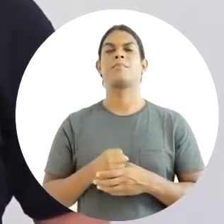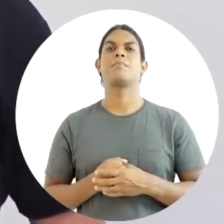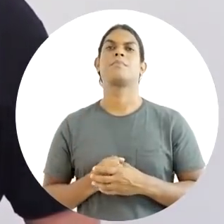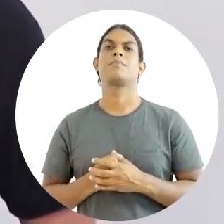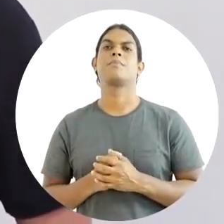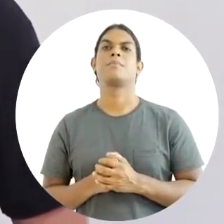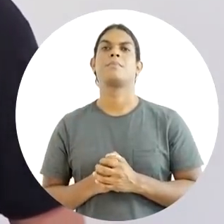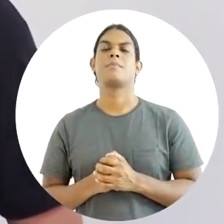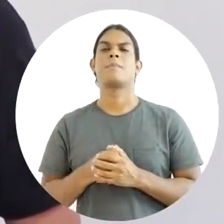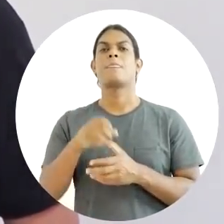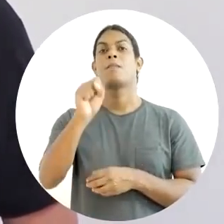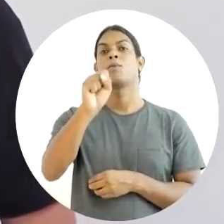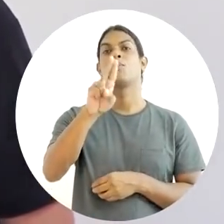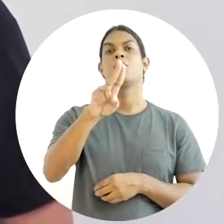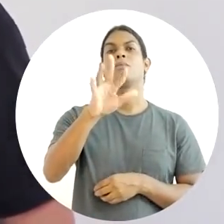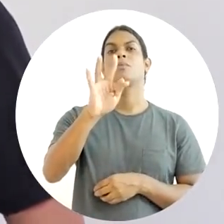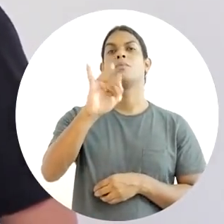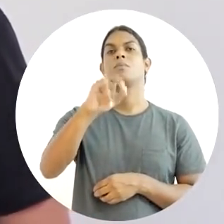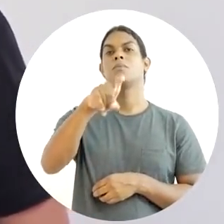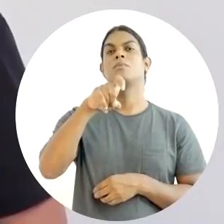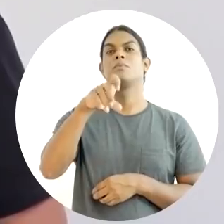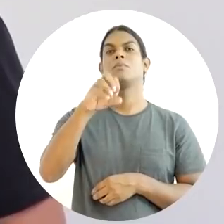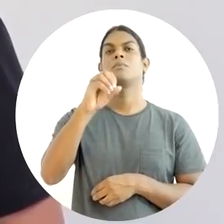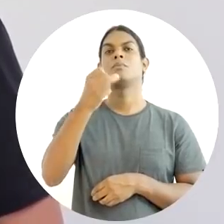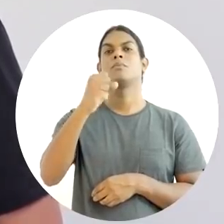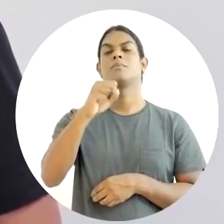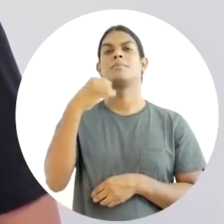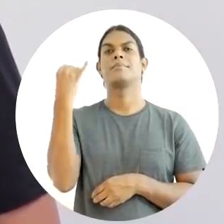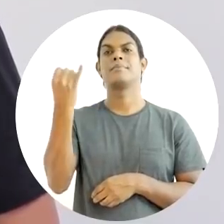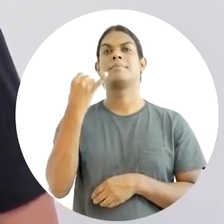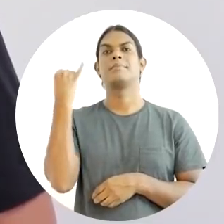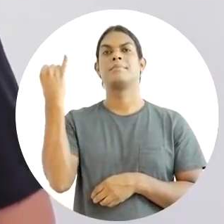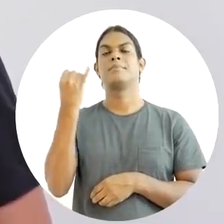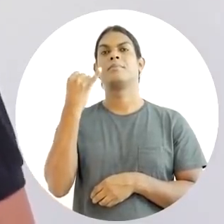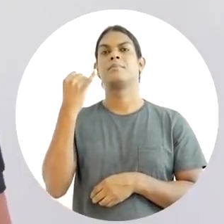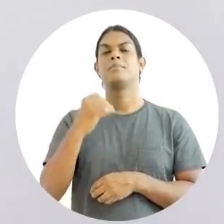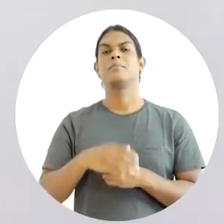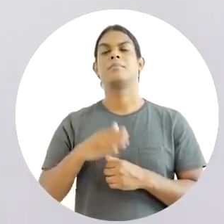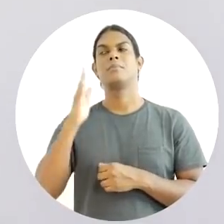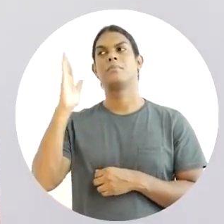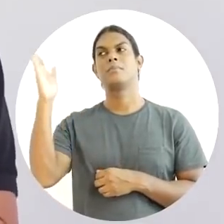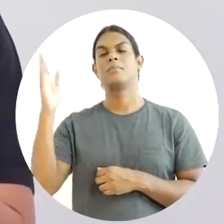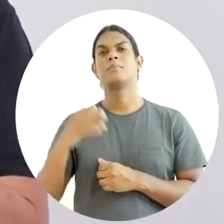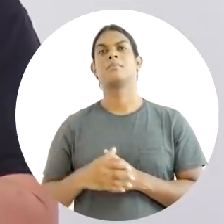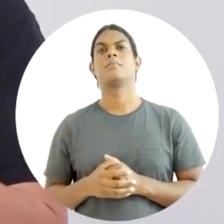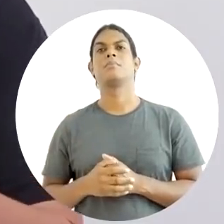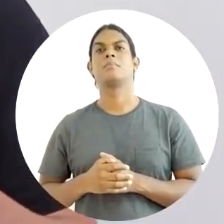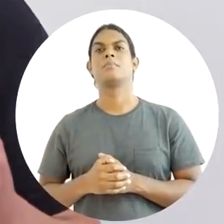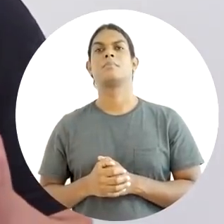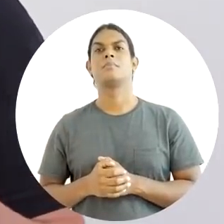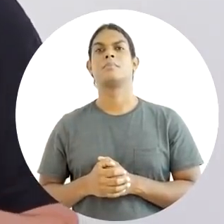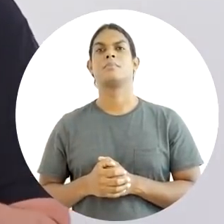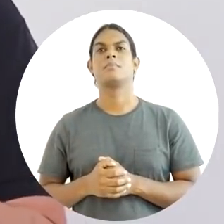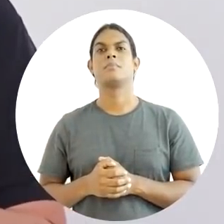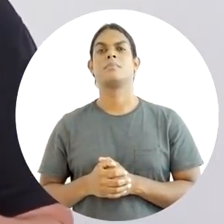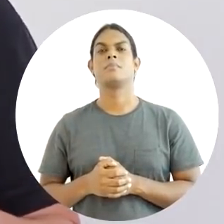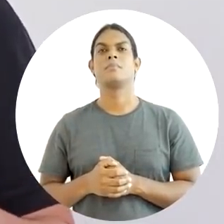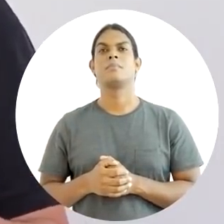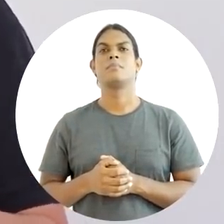que vale a pena a gente ver é o less. O less dá a ideia de